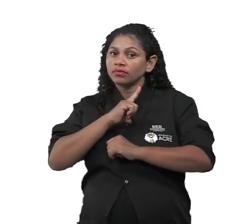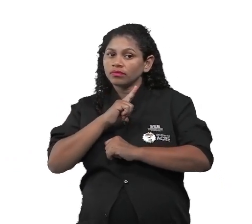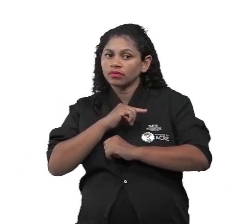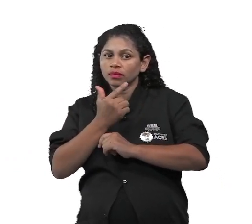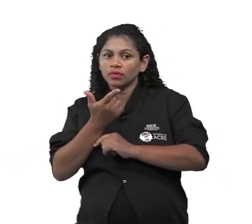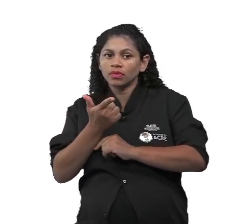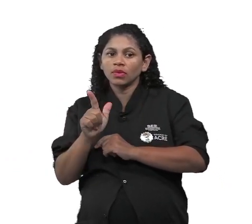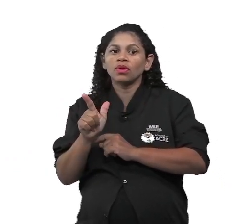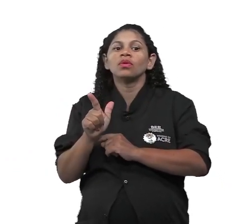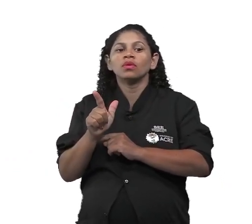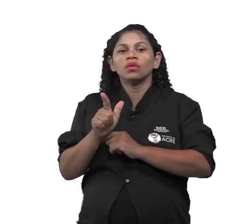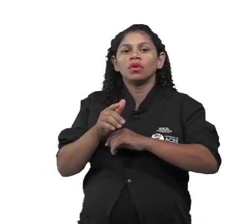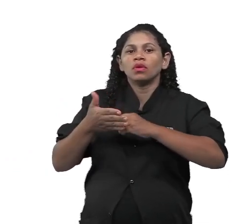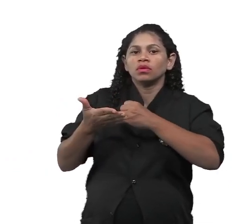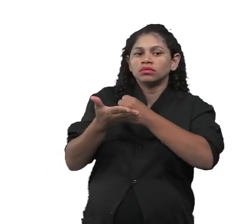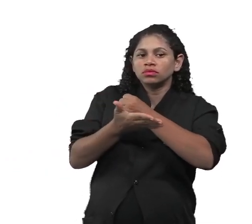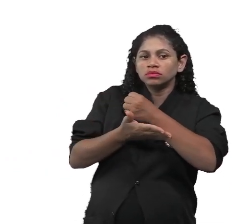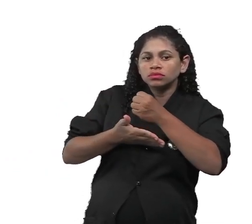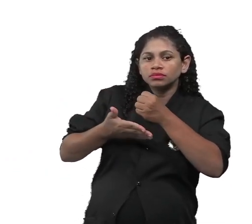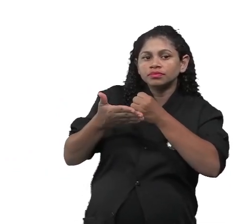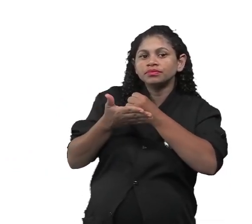com a base